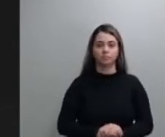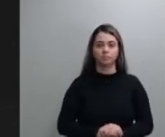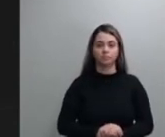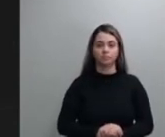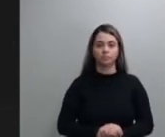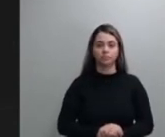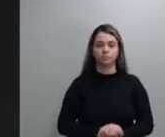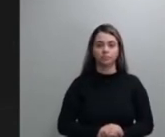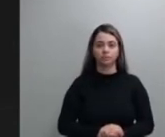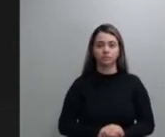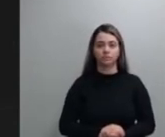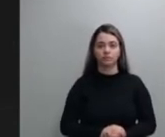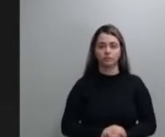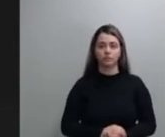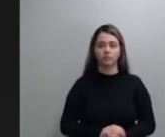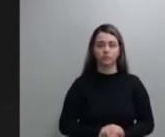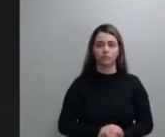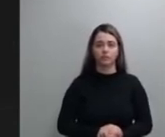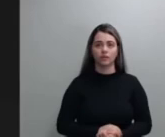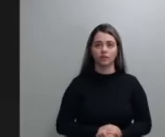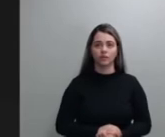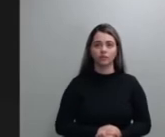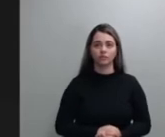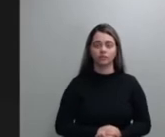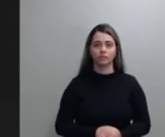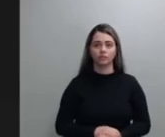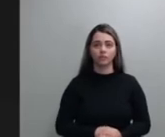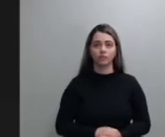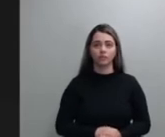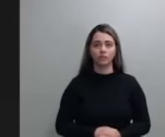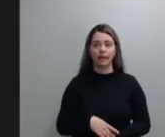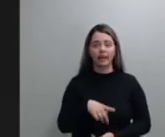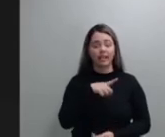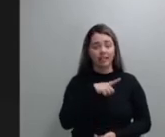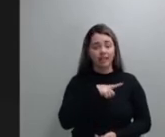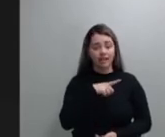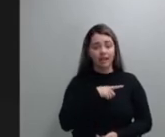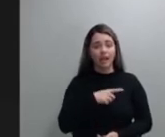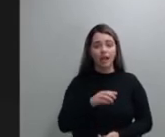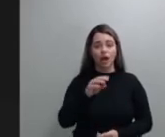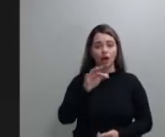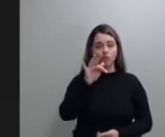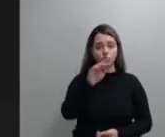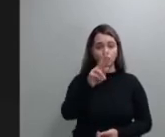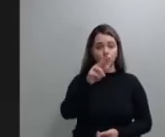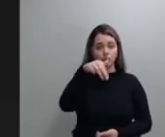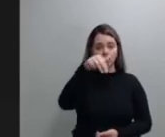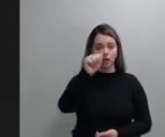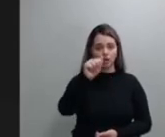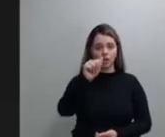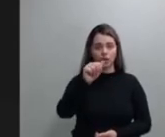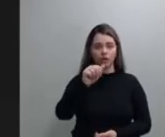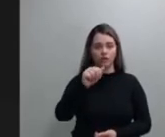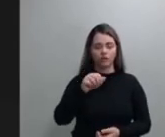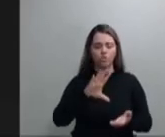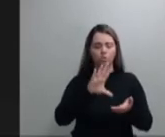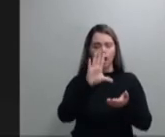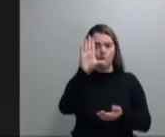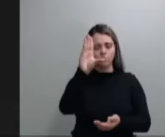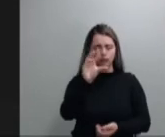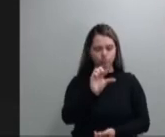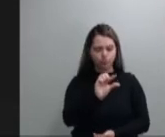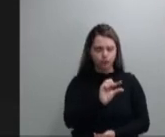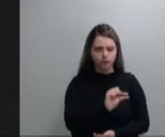existe realmente a FUPA como todos nós sabemos a FUPA abaixa o preço do álcool carburante